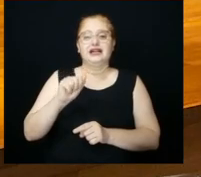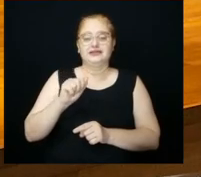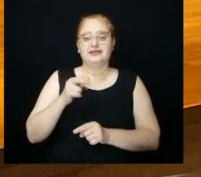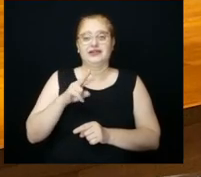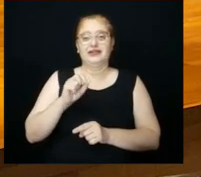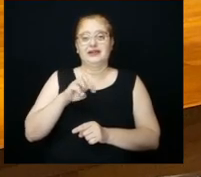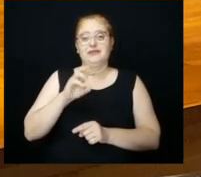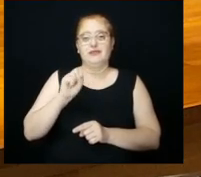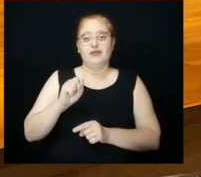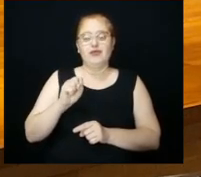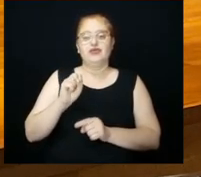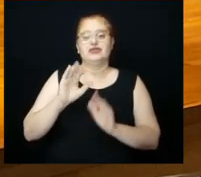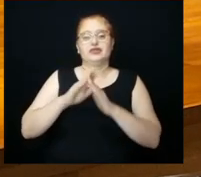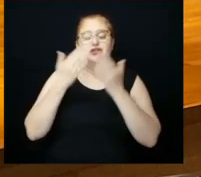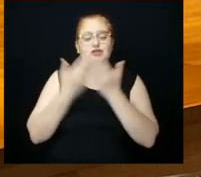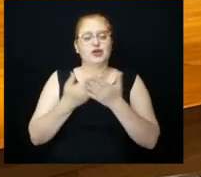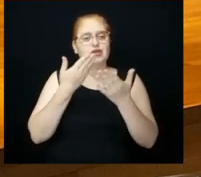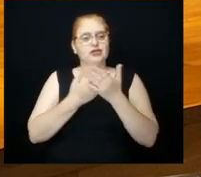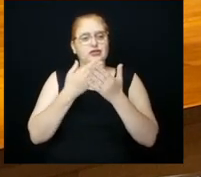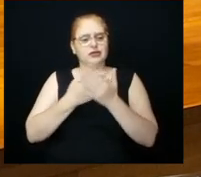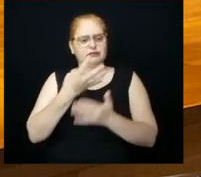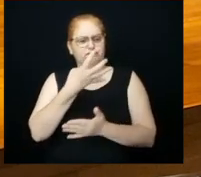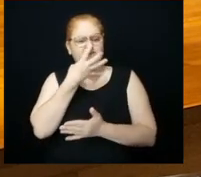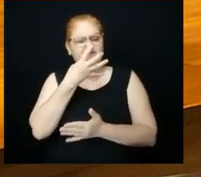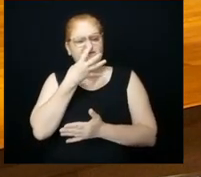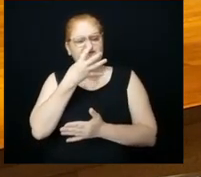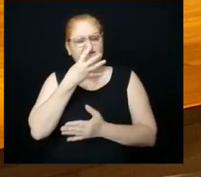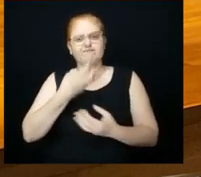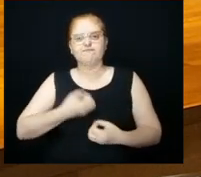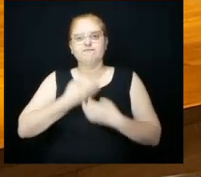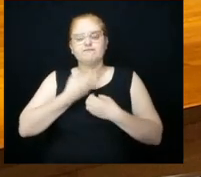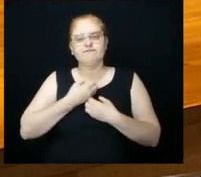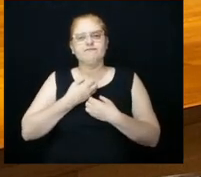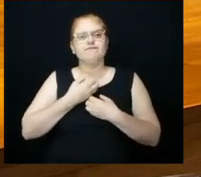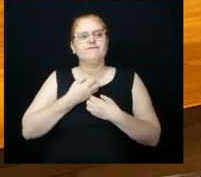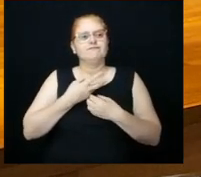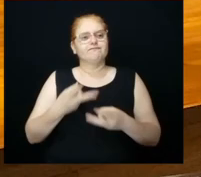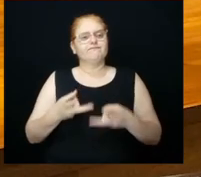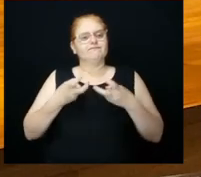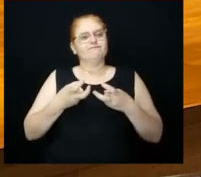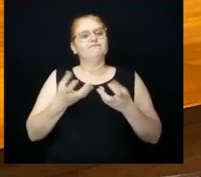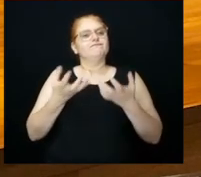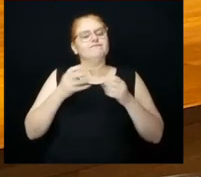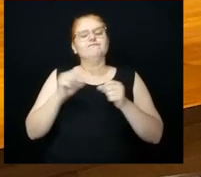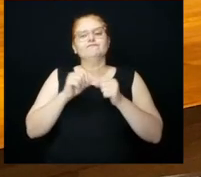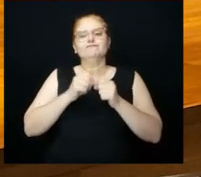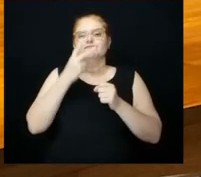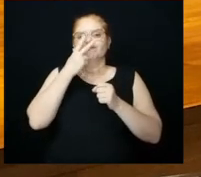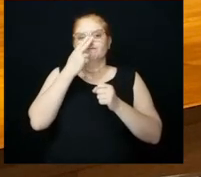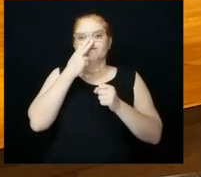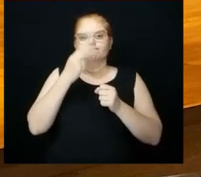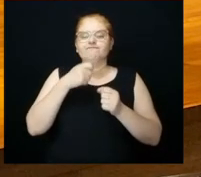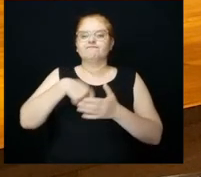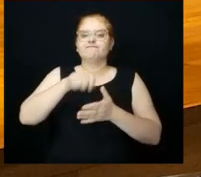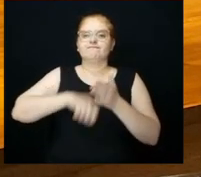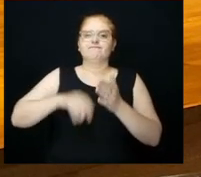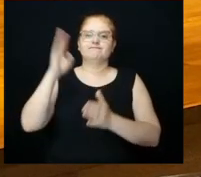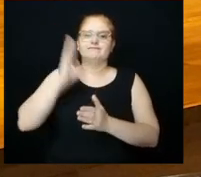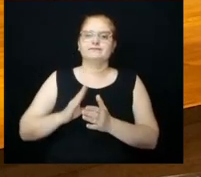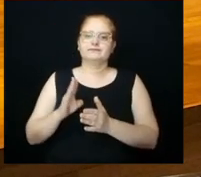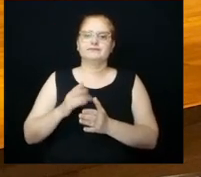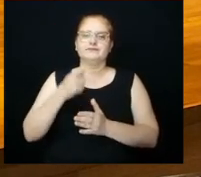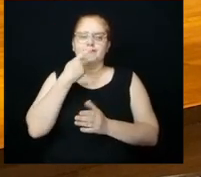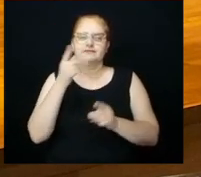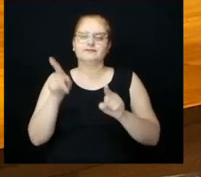eles estudaram e ele ficou muito impressionado com essa poesia e se identificou bastante com Graciliano Ramos. Né? E aí ele vai